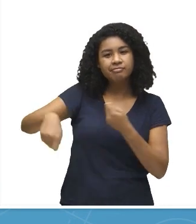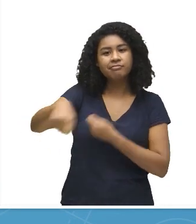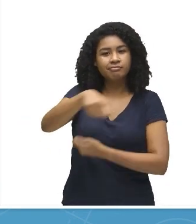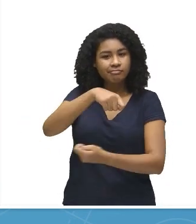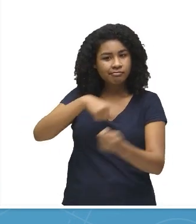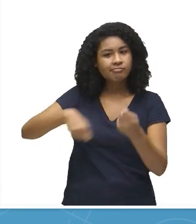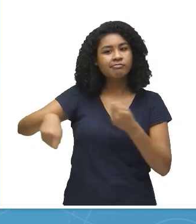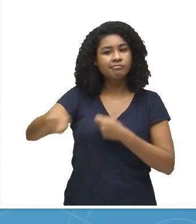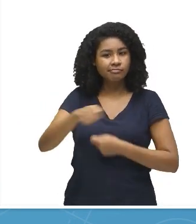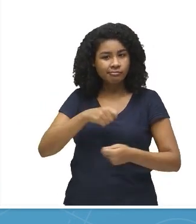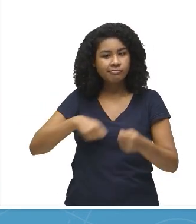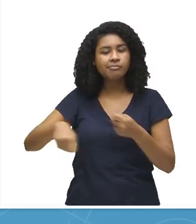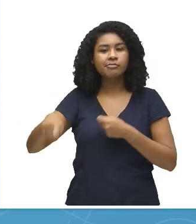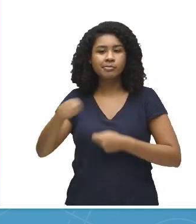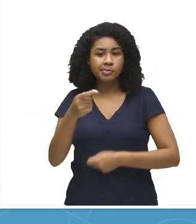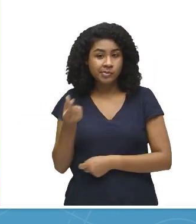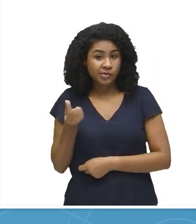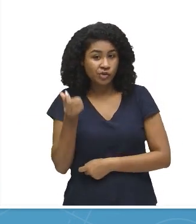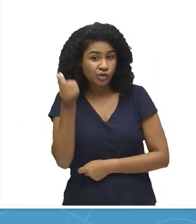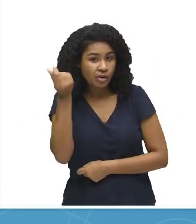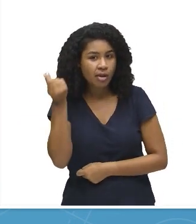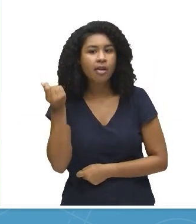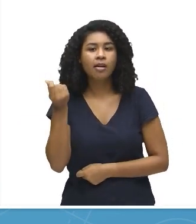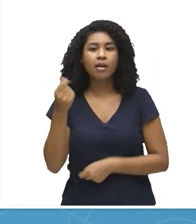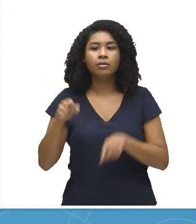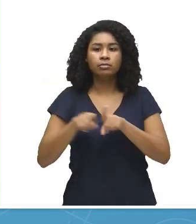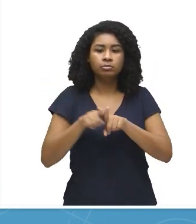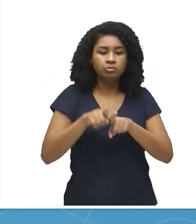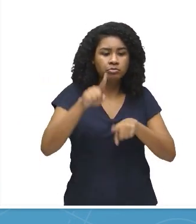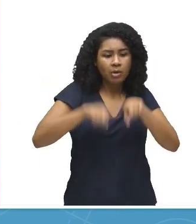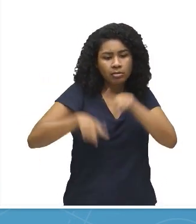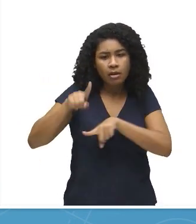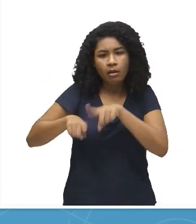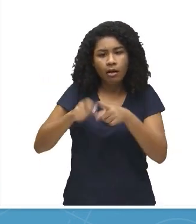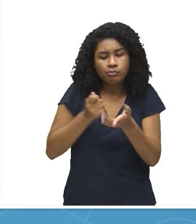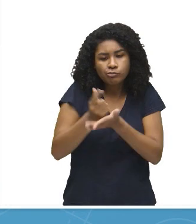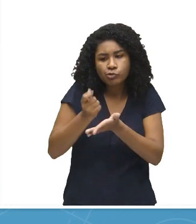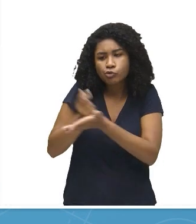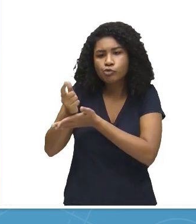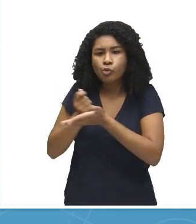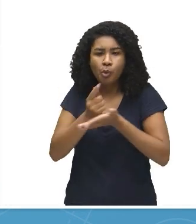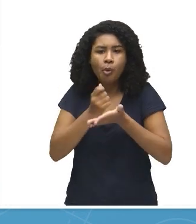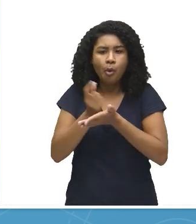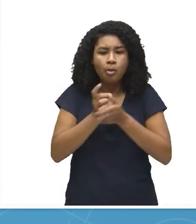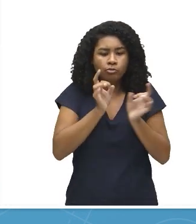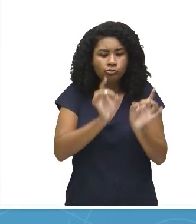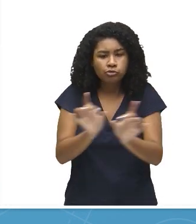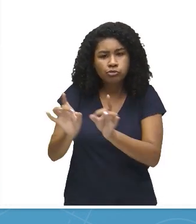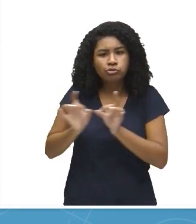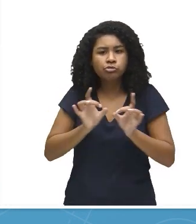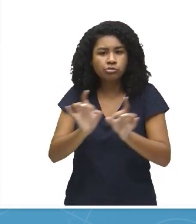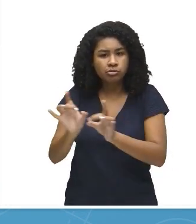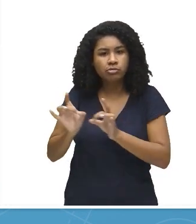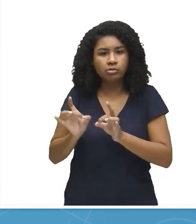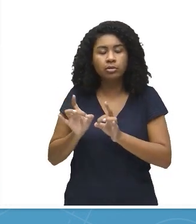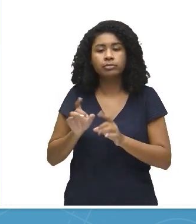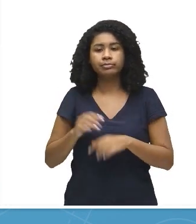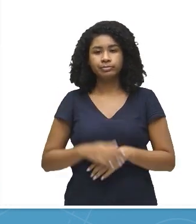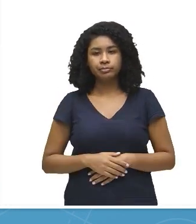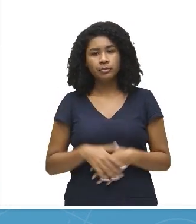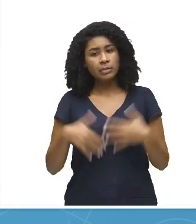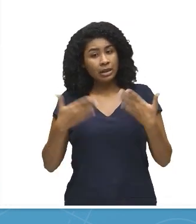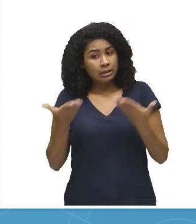aí, a moeda, o dinheiro, mercadorias, e essa atividade, olha, ela vai transformar